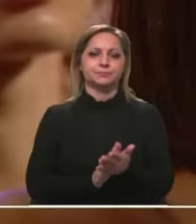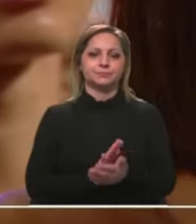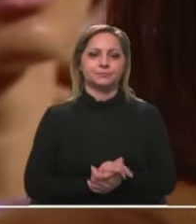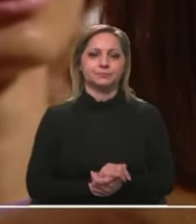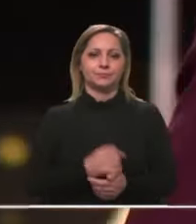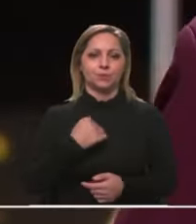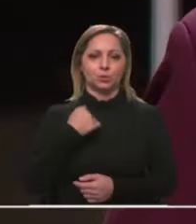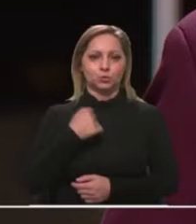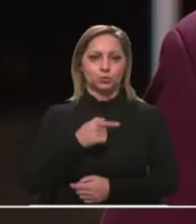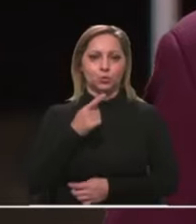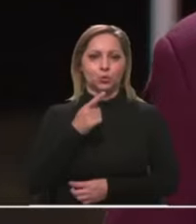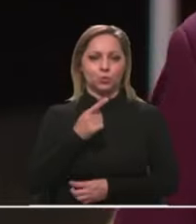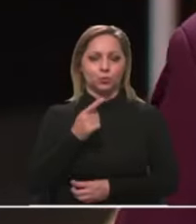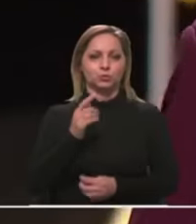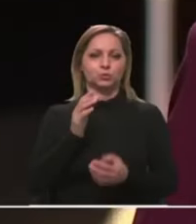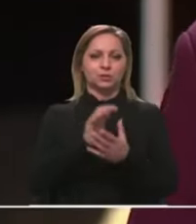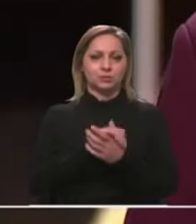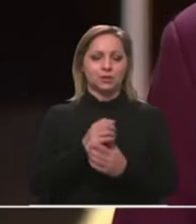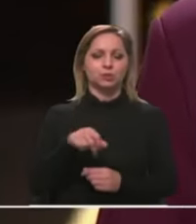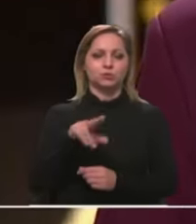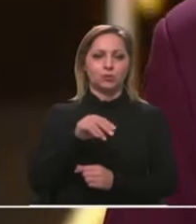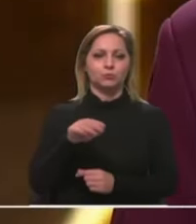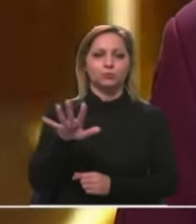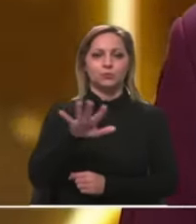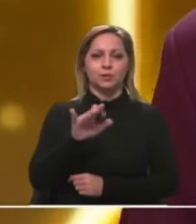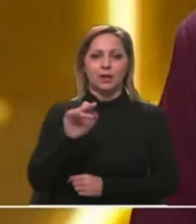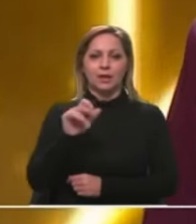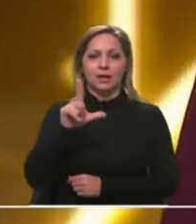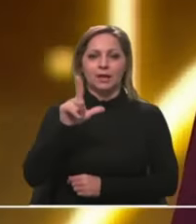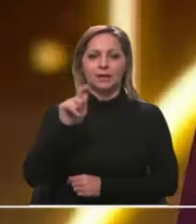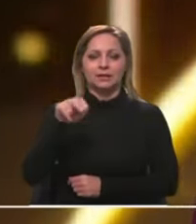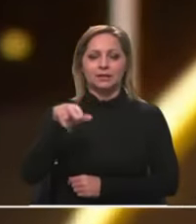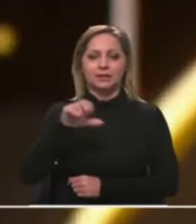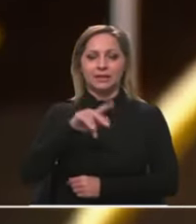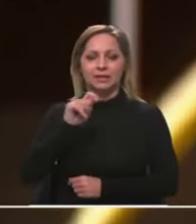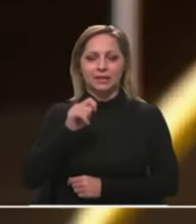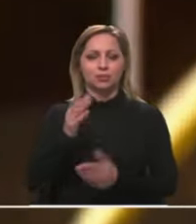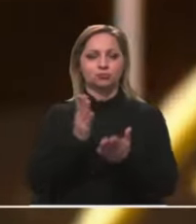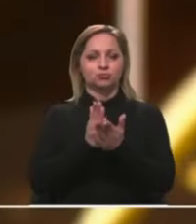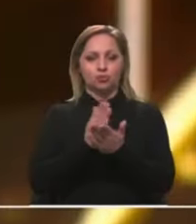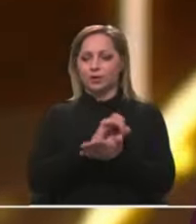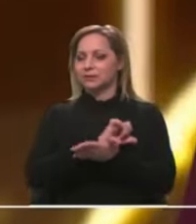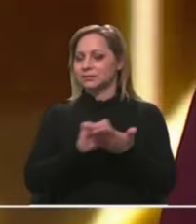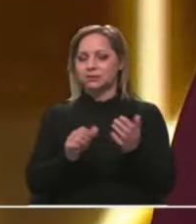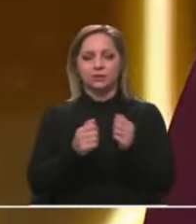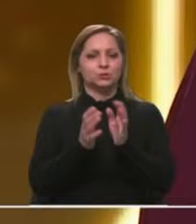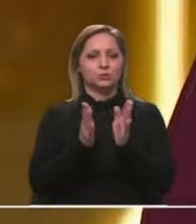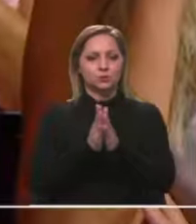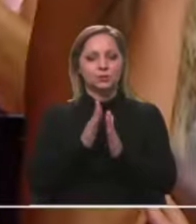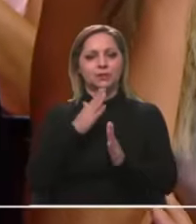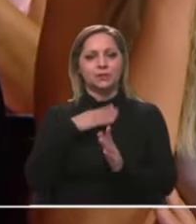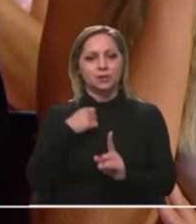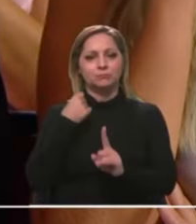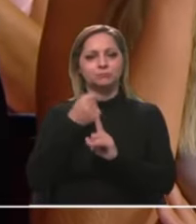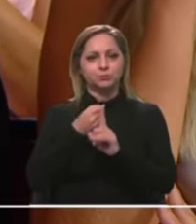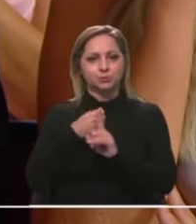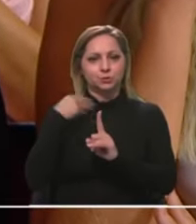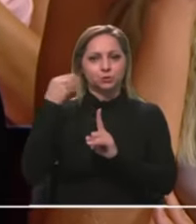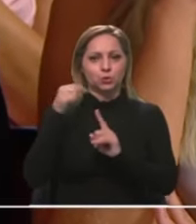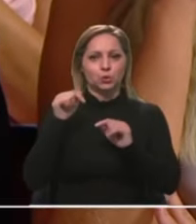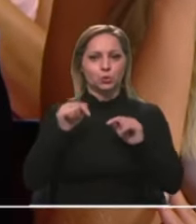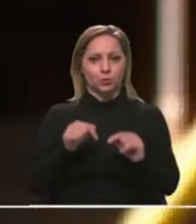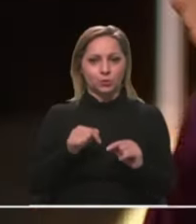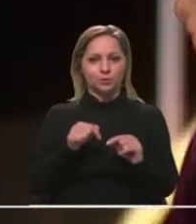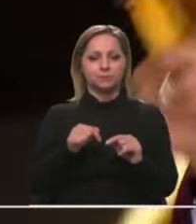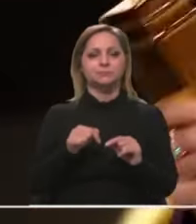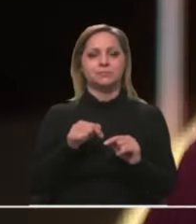Eu sou um miúdo dos casais novos de uma aldeia ao pé da Linquer, que largou a escola, largou tudo para vir atrás de um sonho. E hoje é um dia de sol porque este